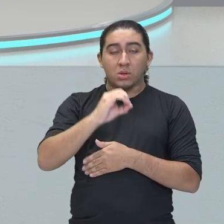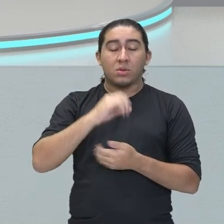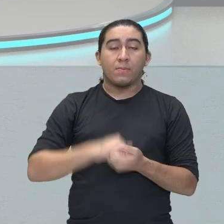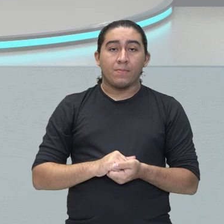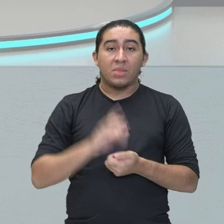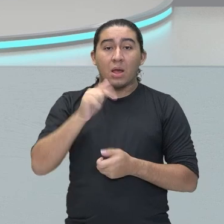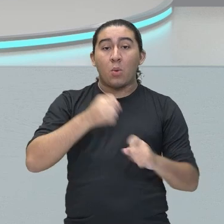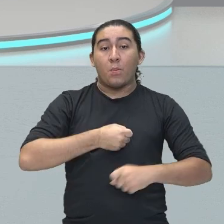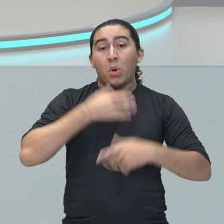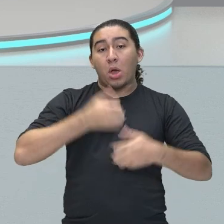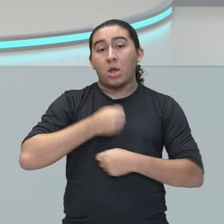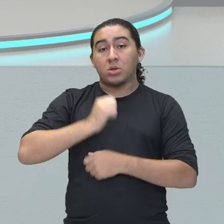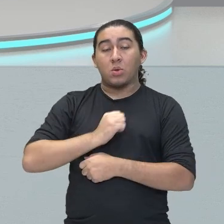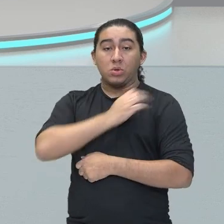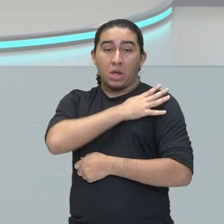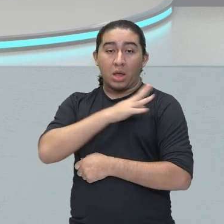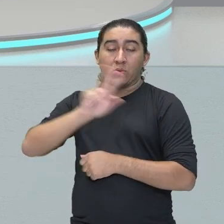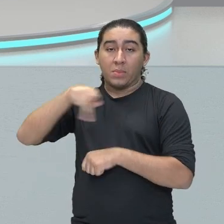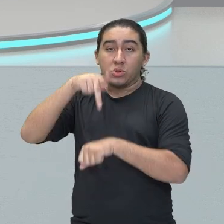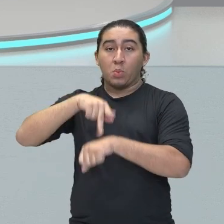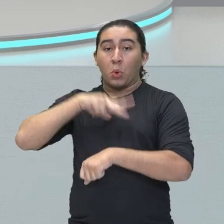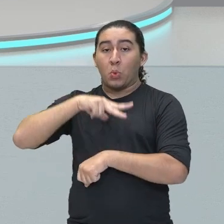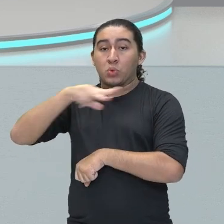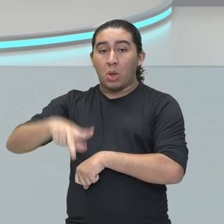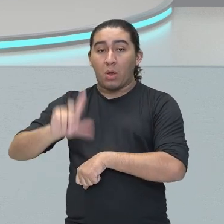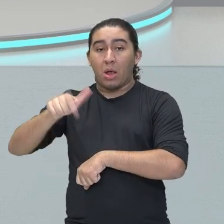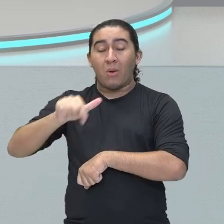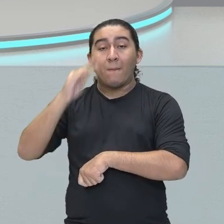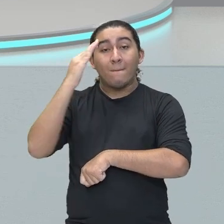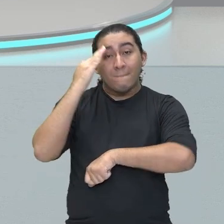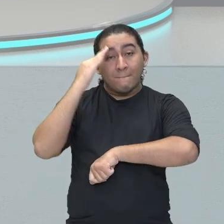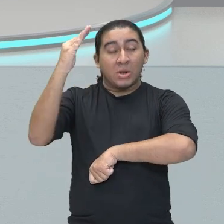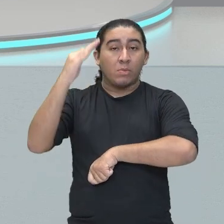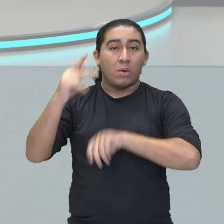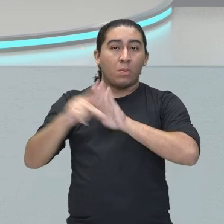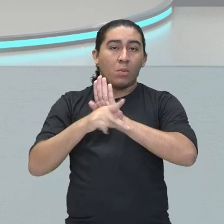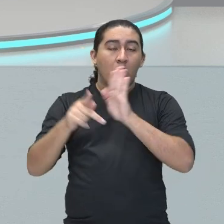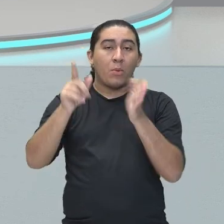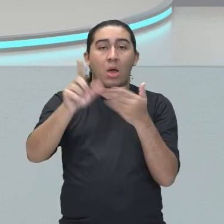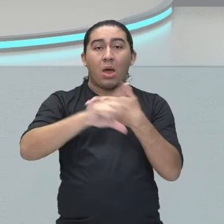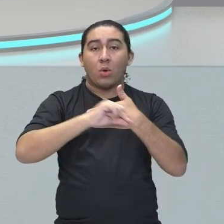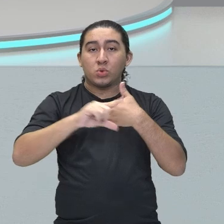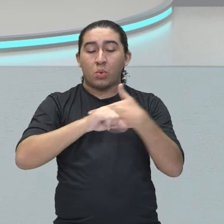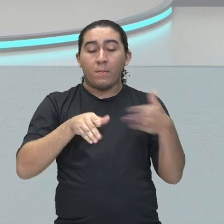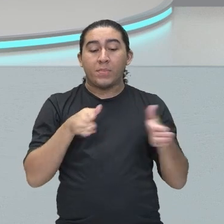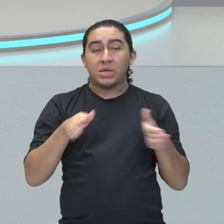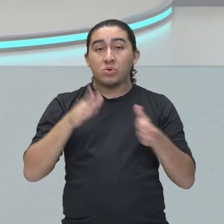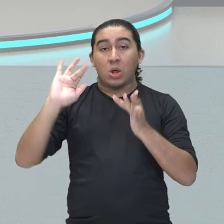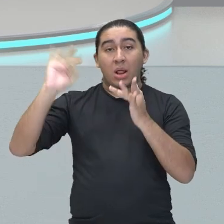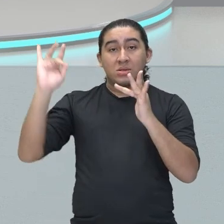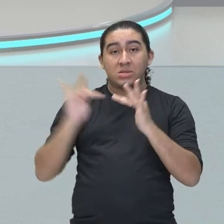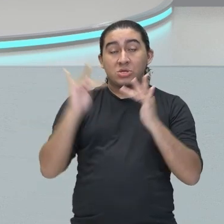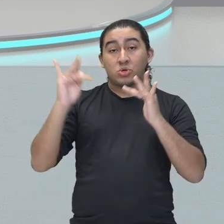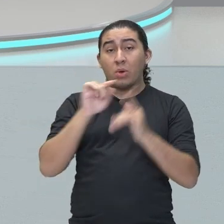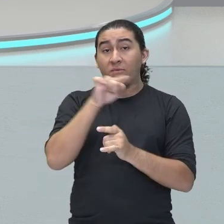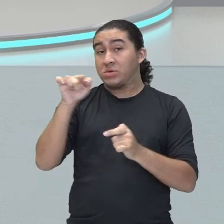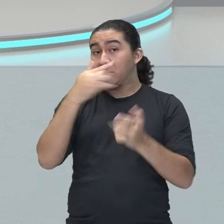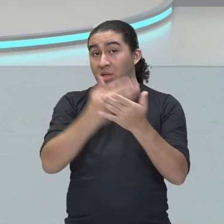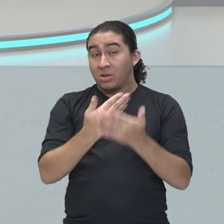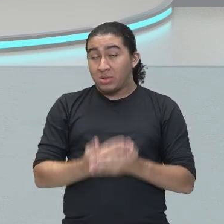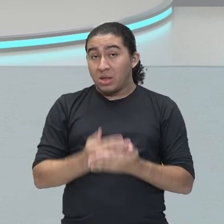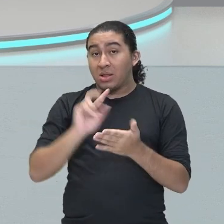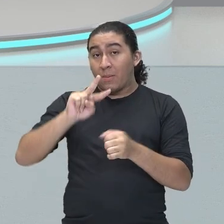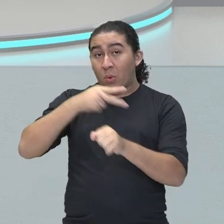português, considerado o maior escritor do período do classicismo. E vocês vão ver por quê, já